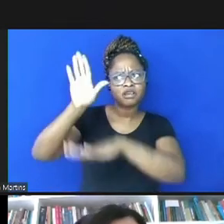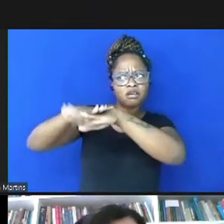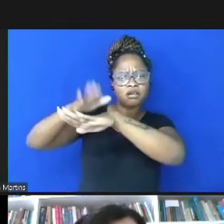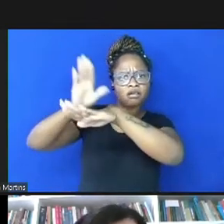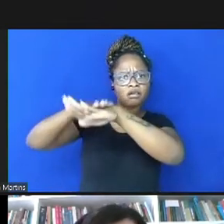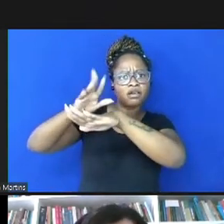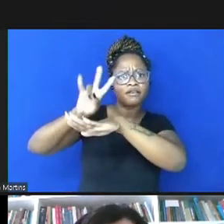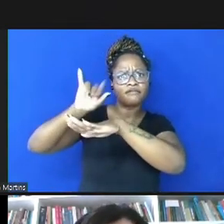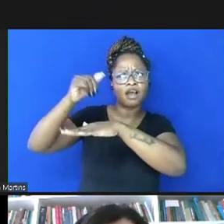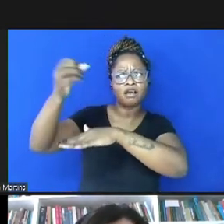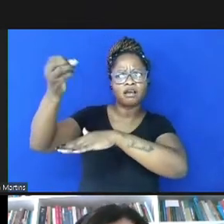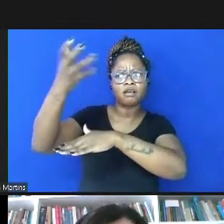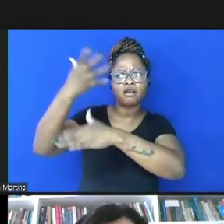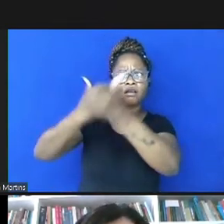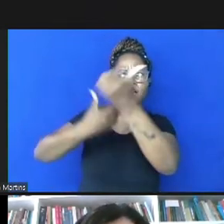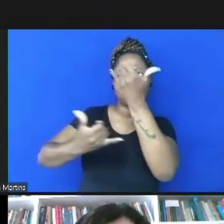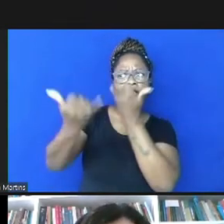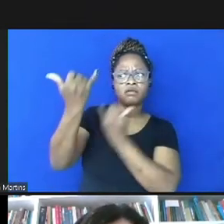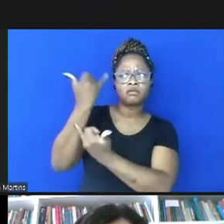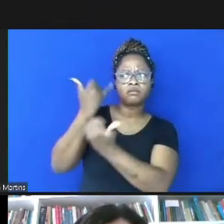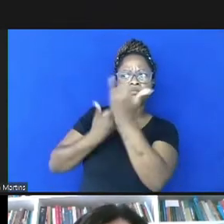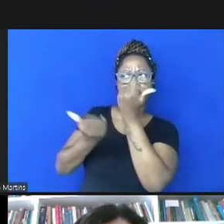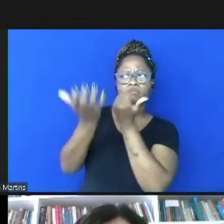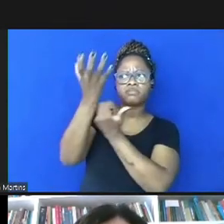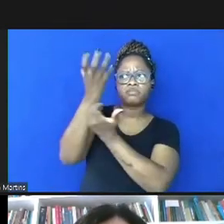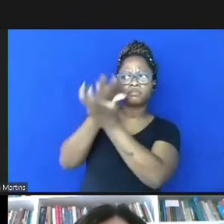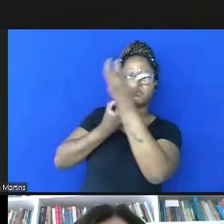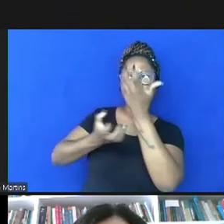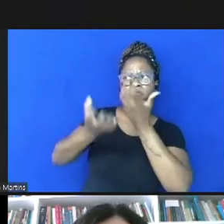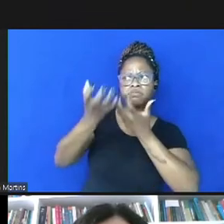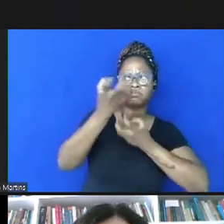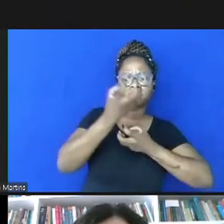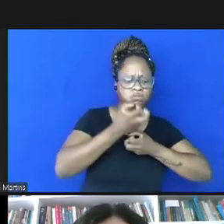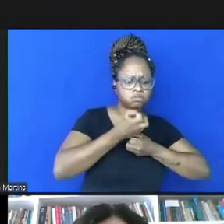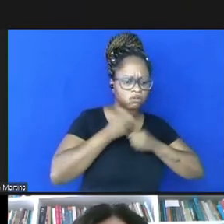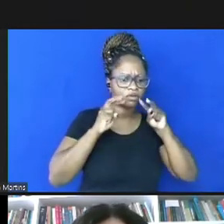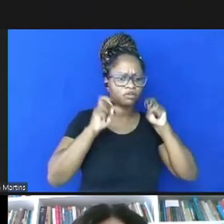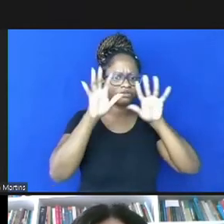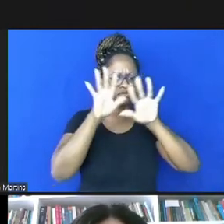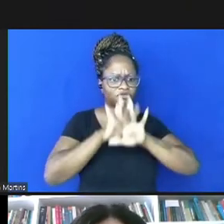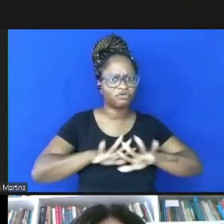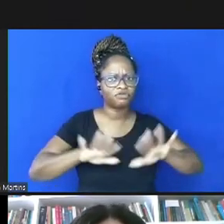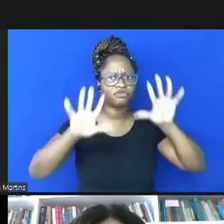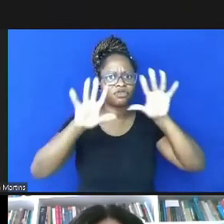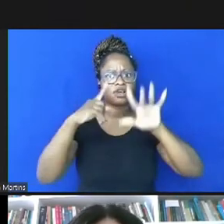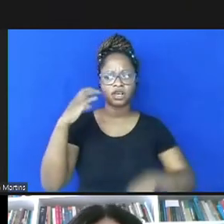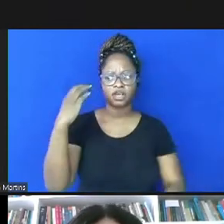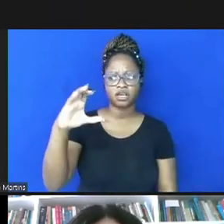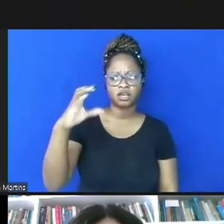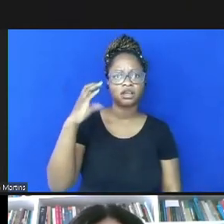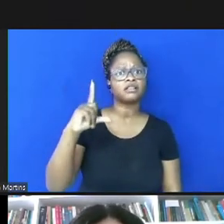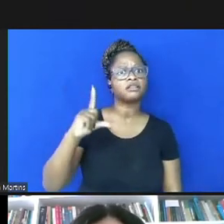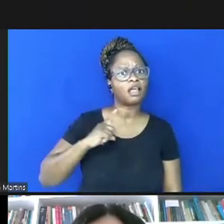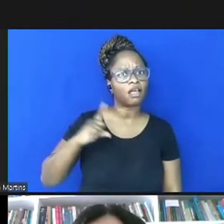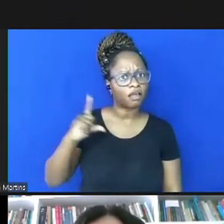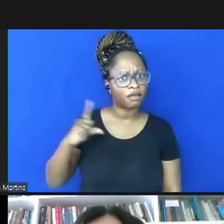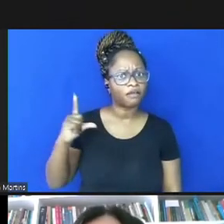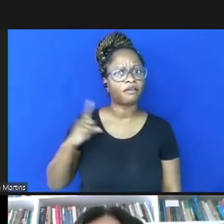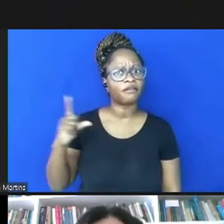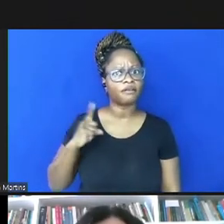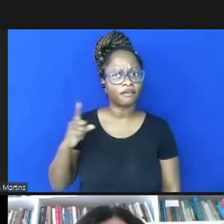nos contando essa relação, né, da visão que a ciência tem